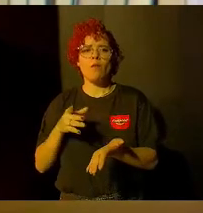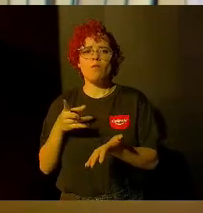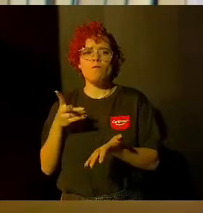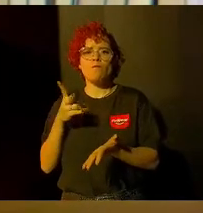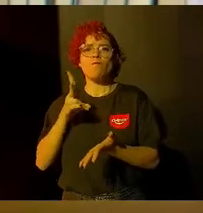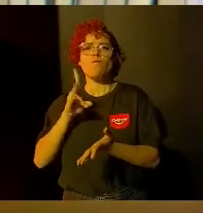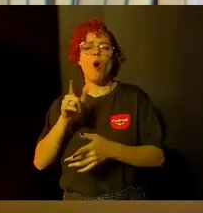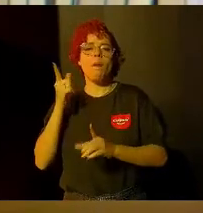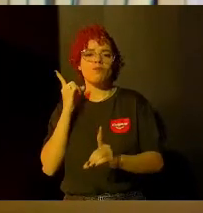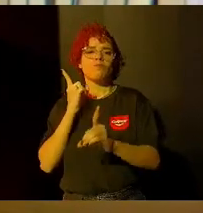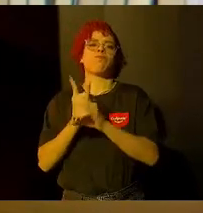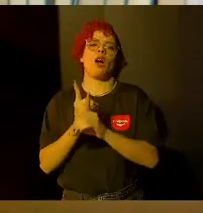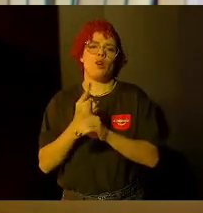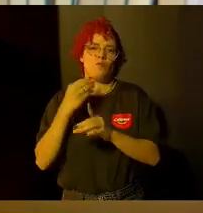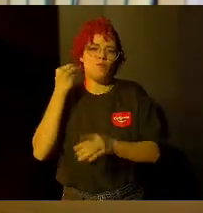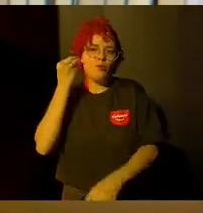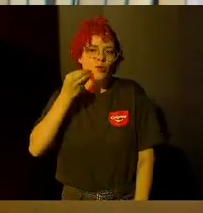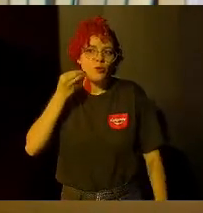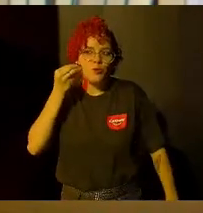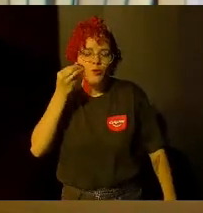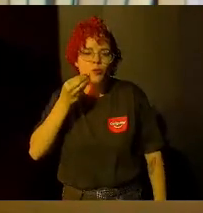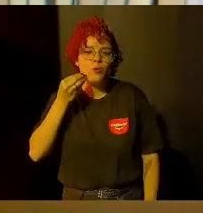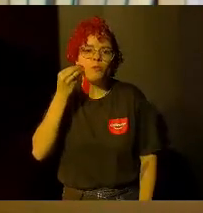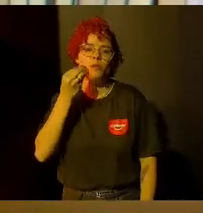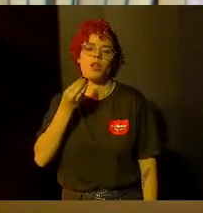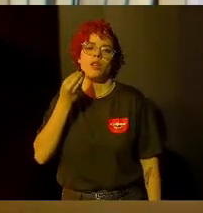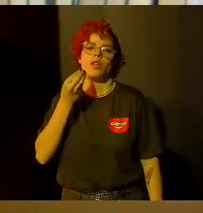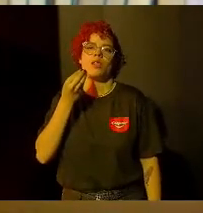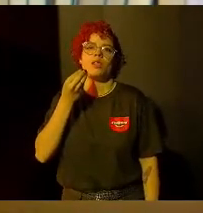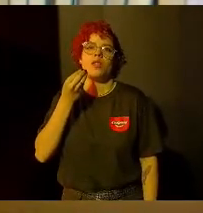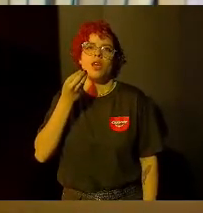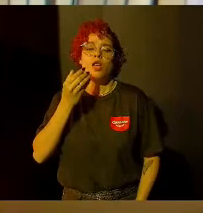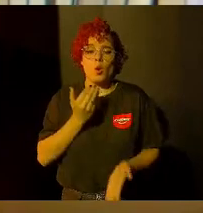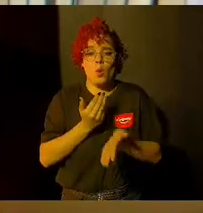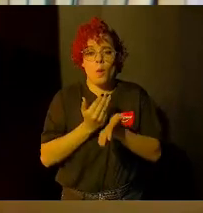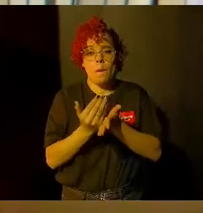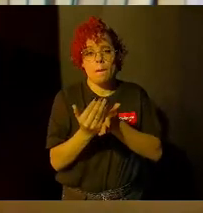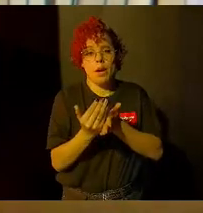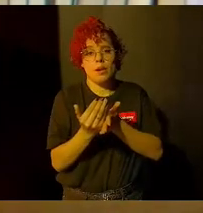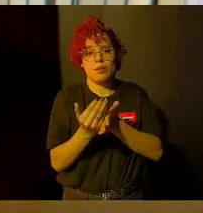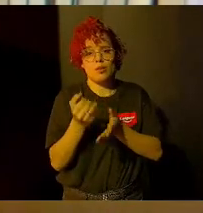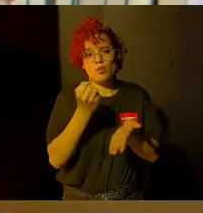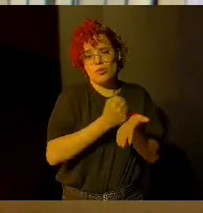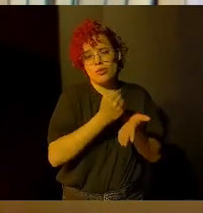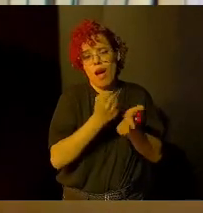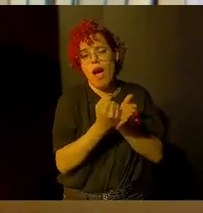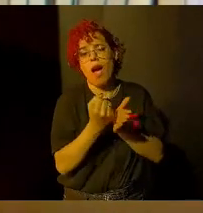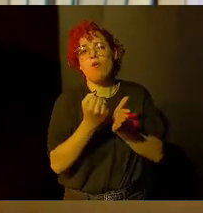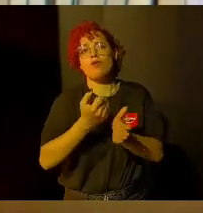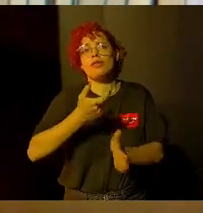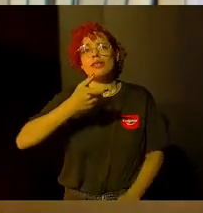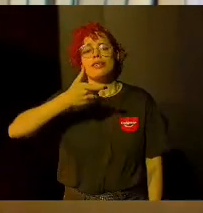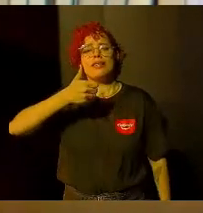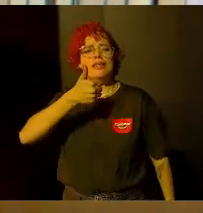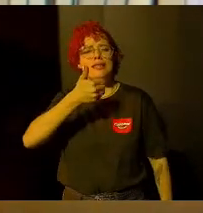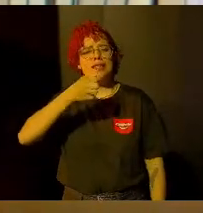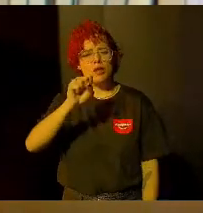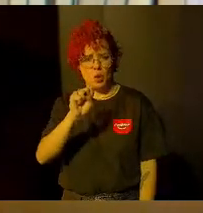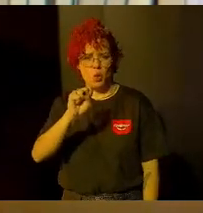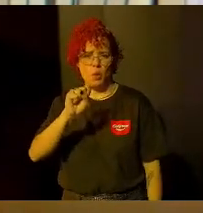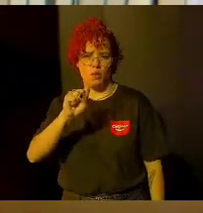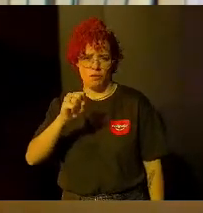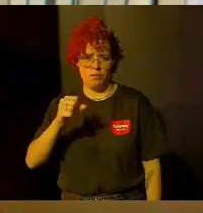né Essa Experiência né que começa no século 19 com a minha tataravó